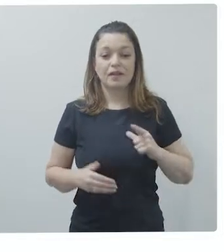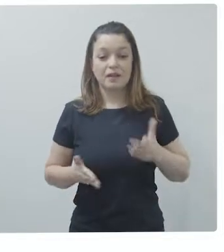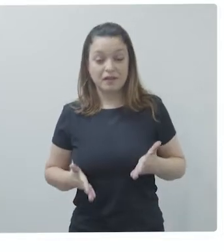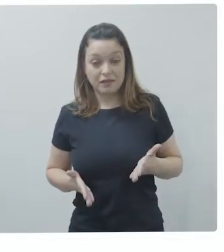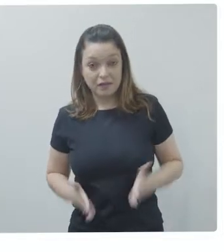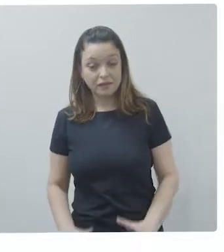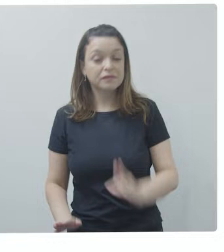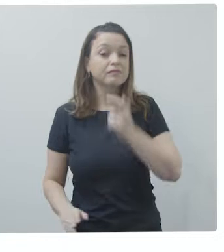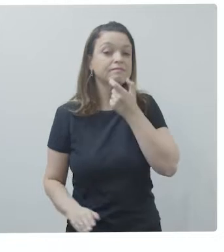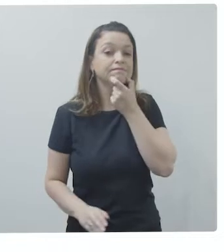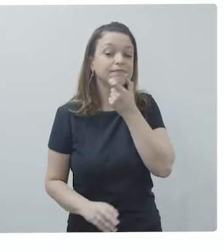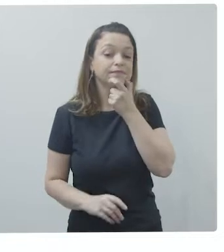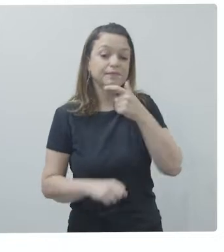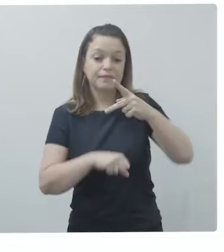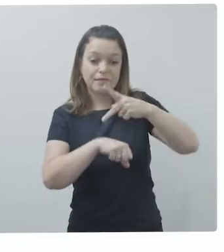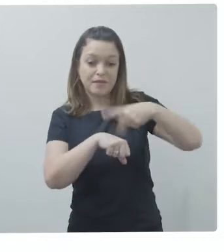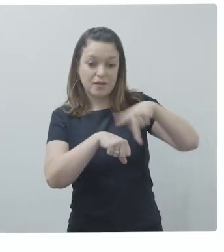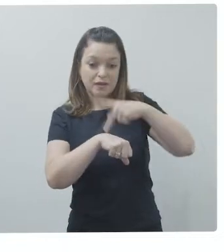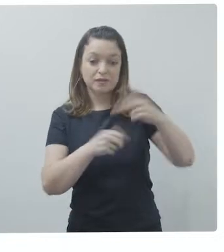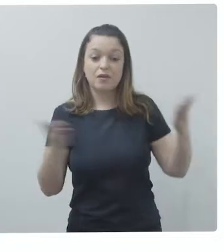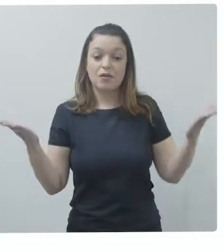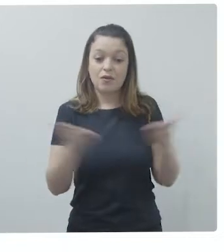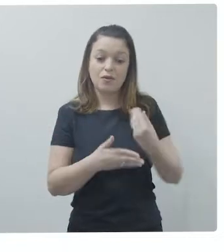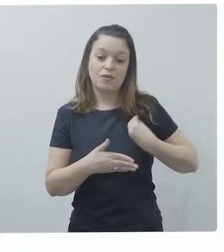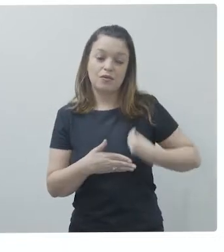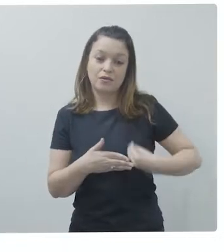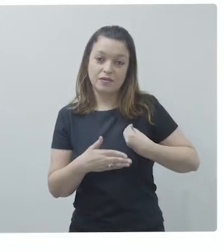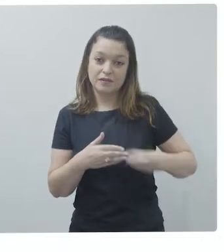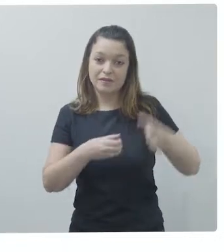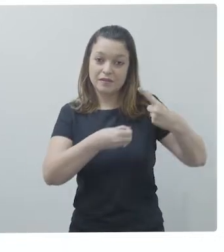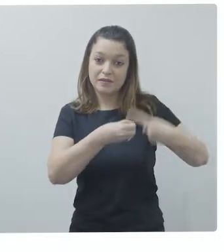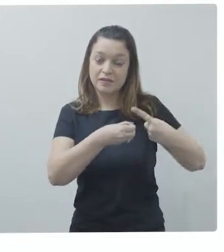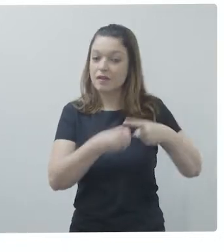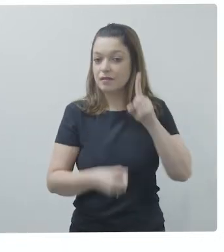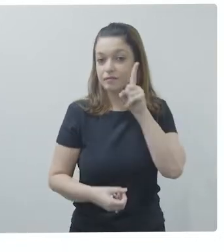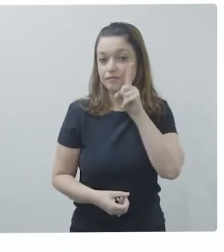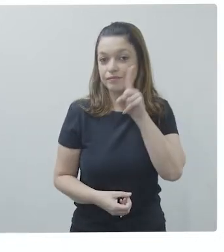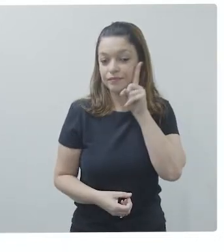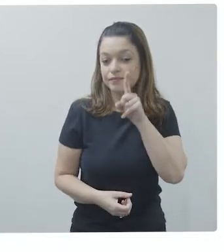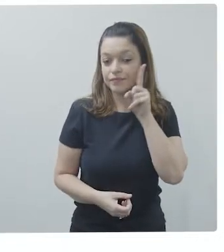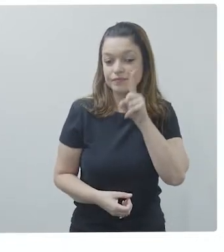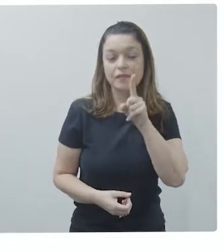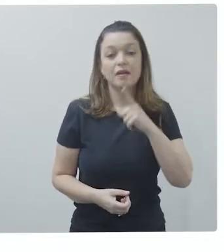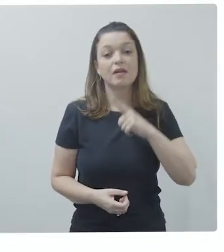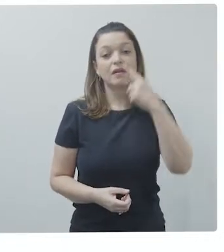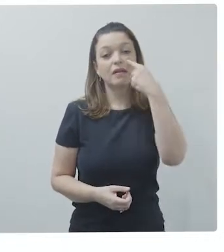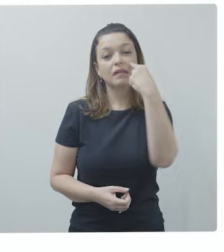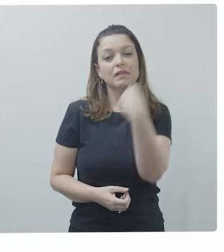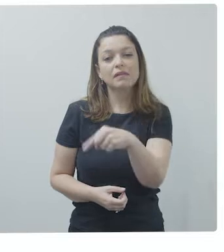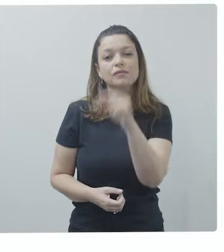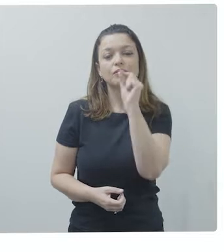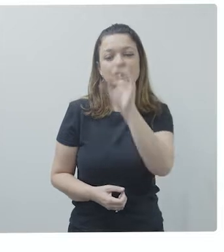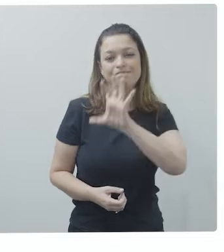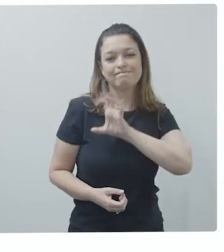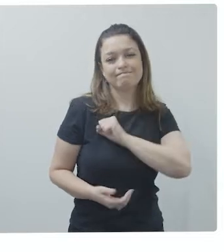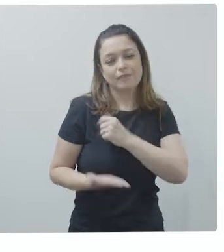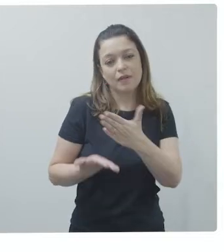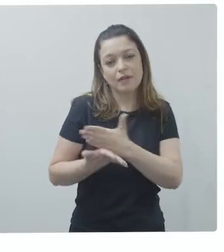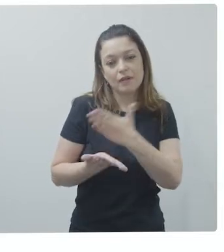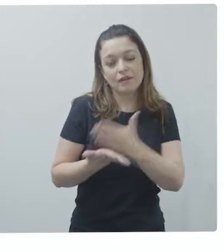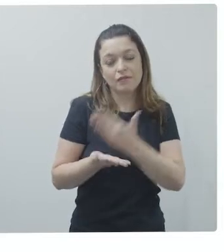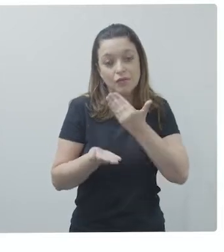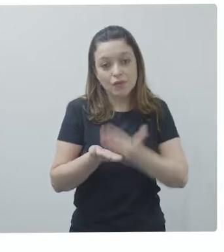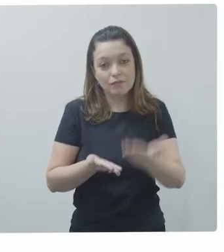Hampshire, Inglaterra, e hoje vive perto de Minneapolis, nos Estados Unidos. Descobriu seu amor pelos livros na